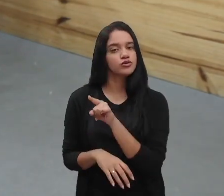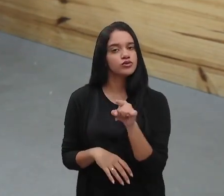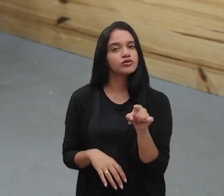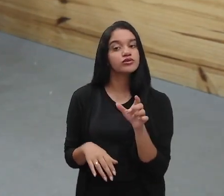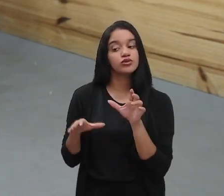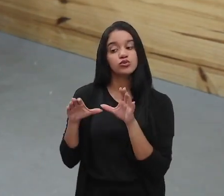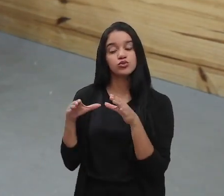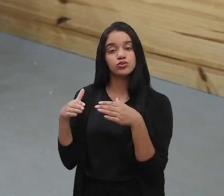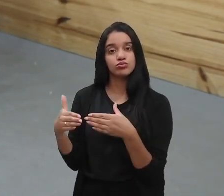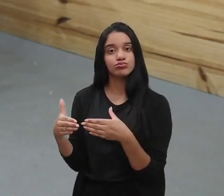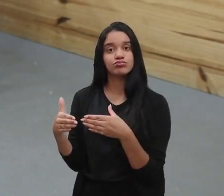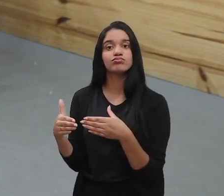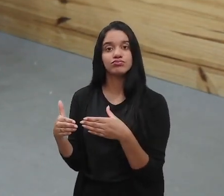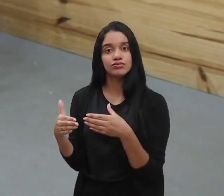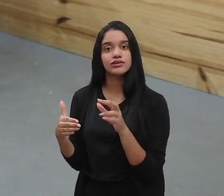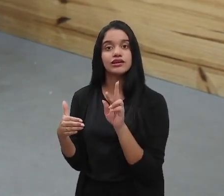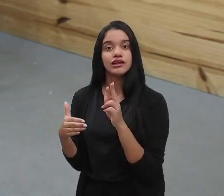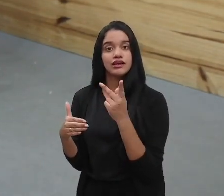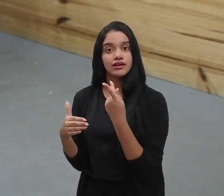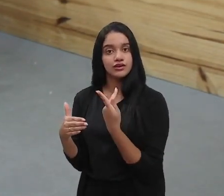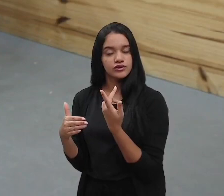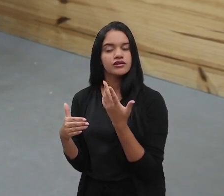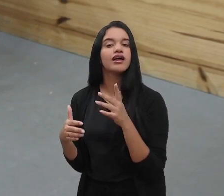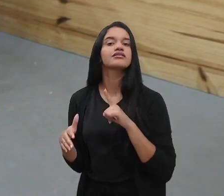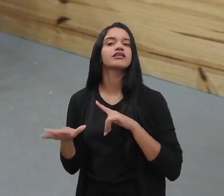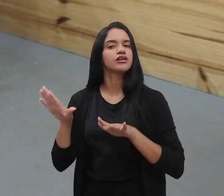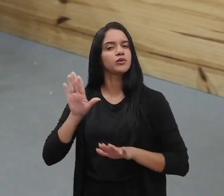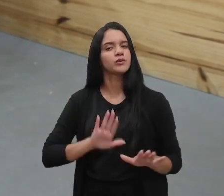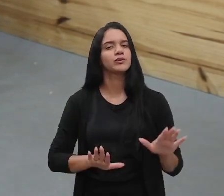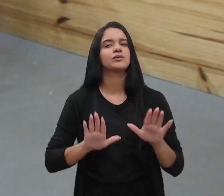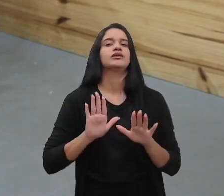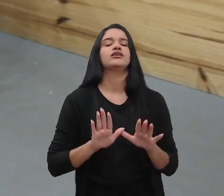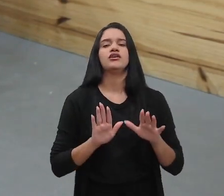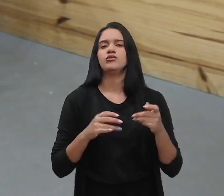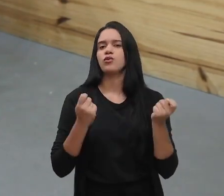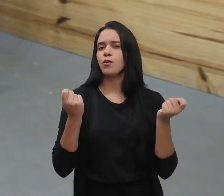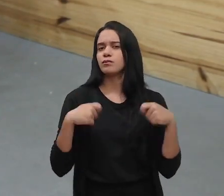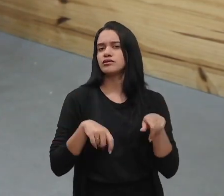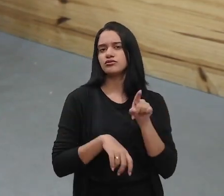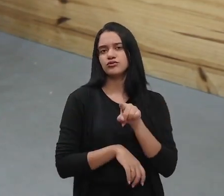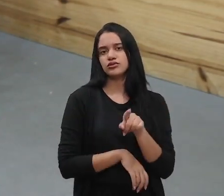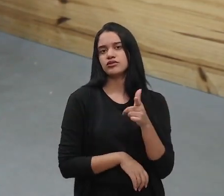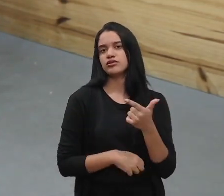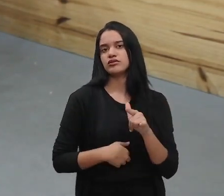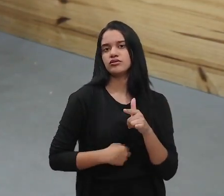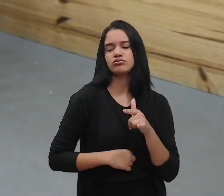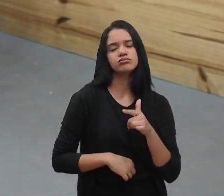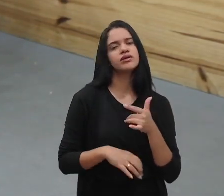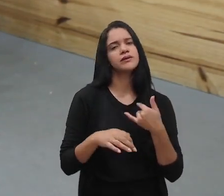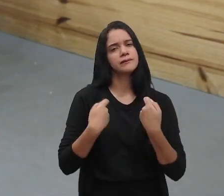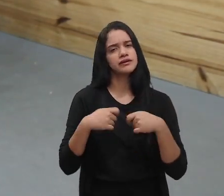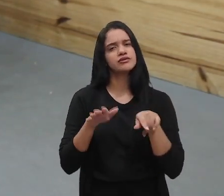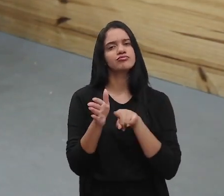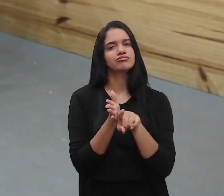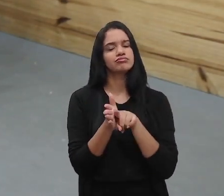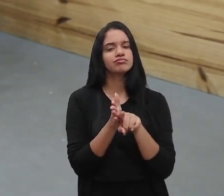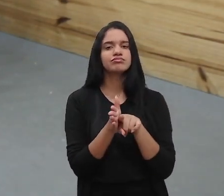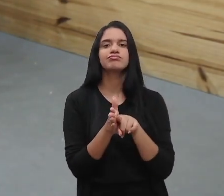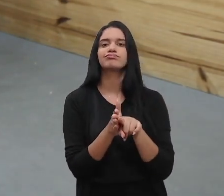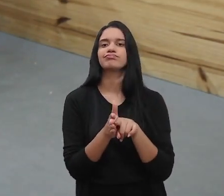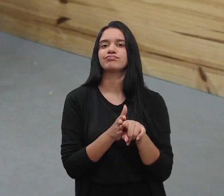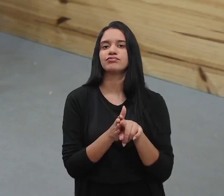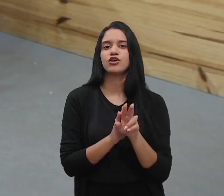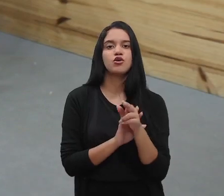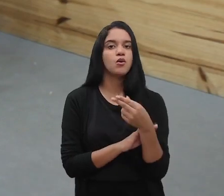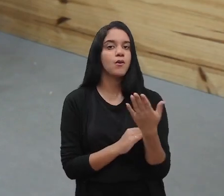uma equipe de recursos humanos. Correto. Tem que ter muito esse cuidado. Você não tem a competência, pode contratar, inclusive, uma consultoria aqui, ou uma prestadora de